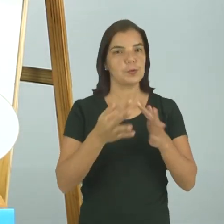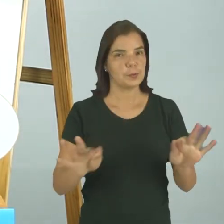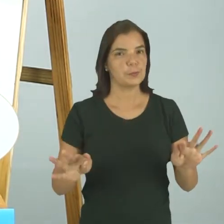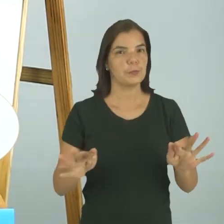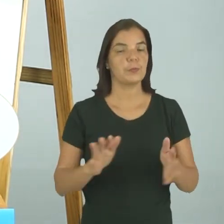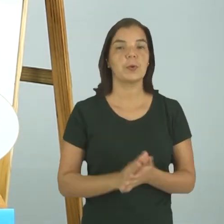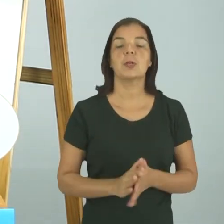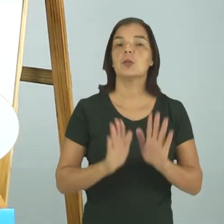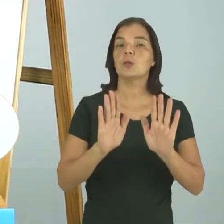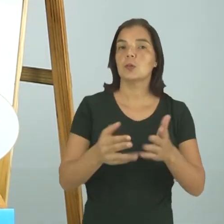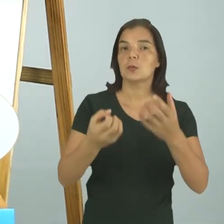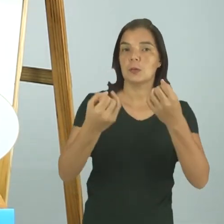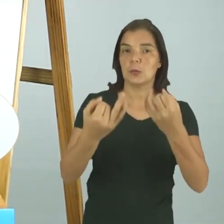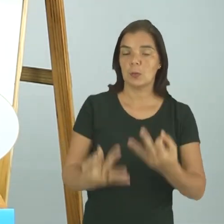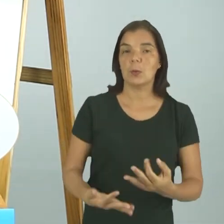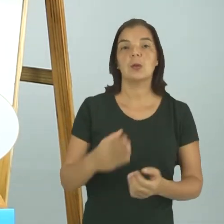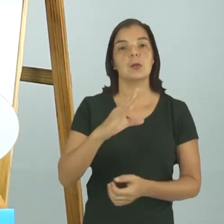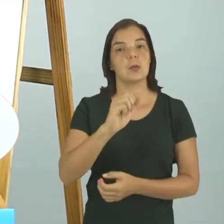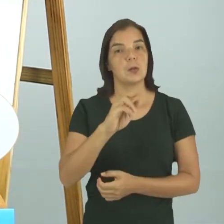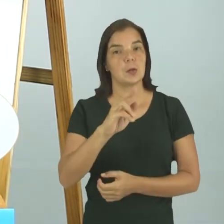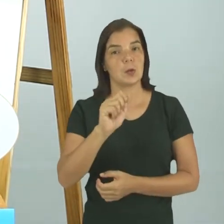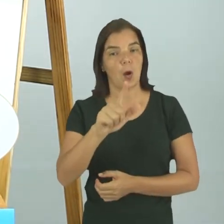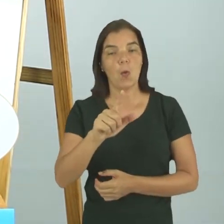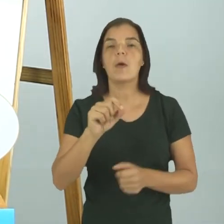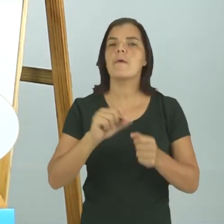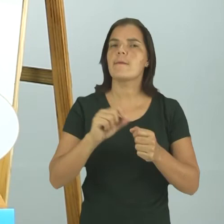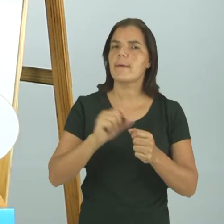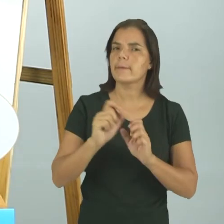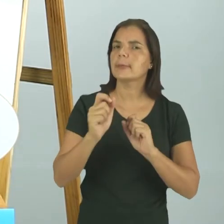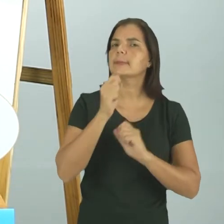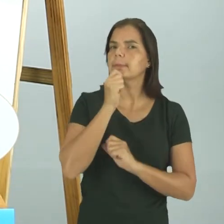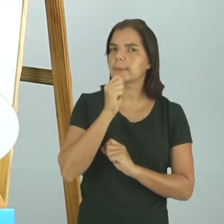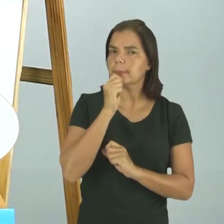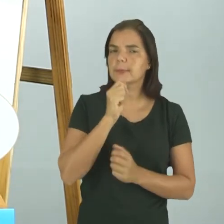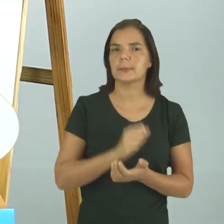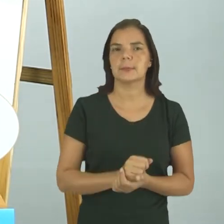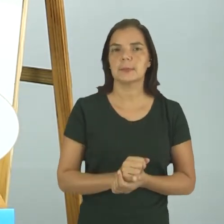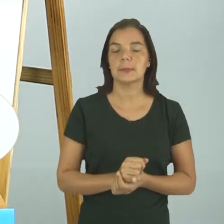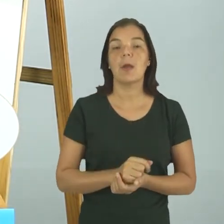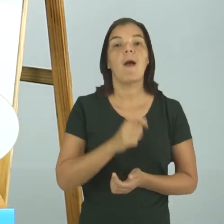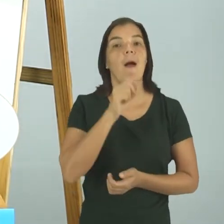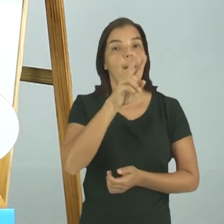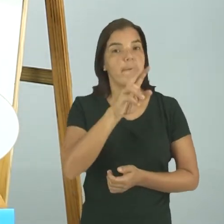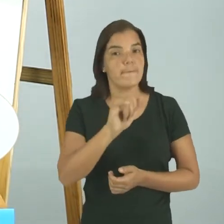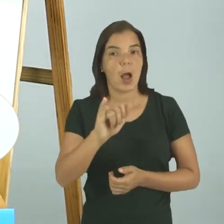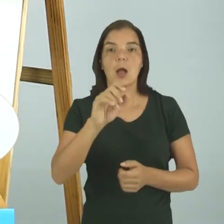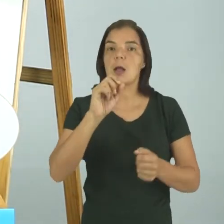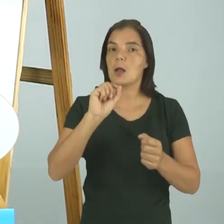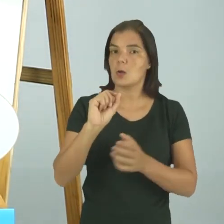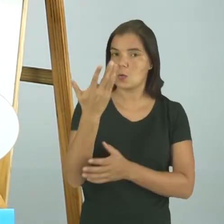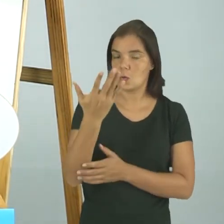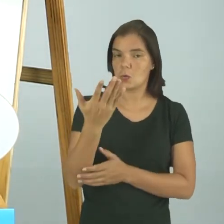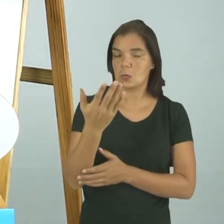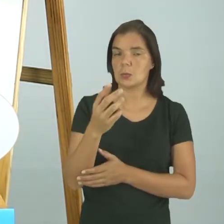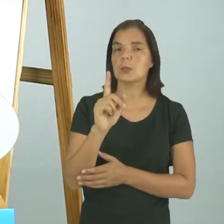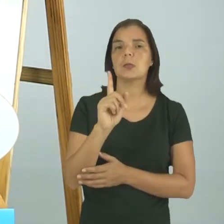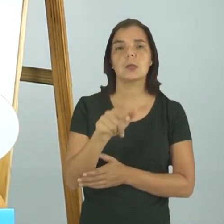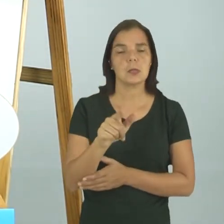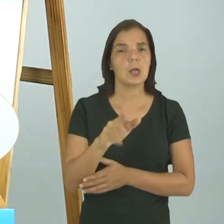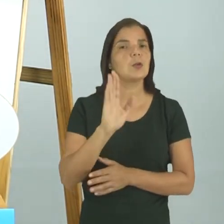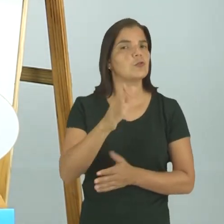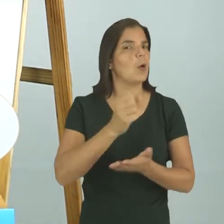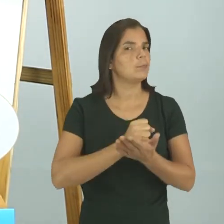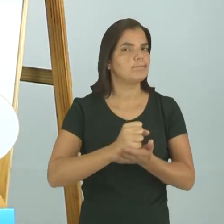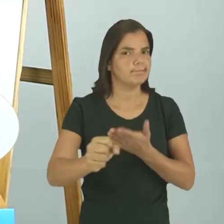frase que fala que Cauê vai fazer ainda? Que isso aqui ainda vai acontecer? Que esse acontecimento